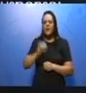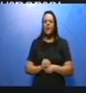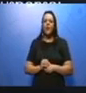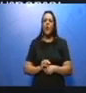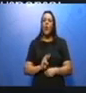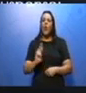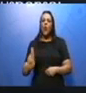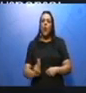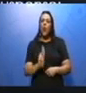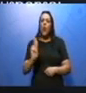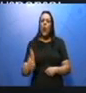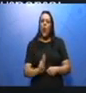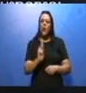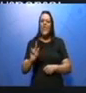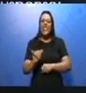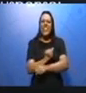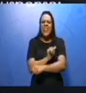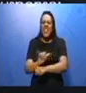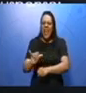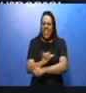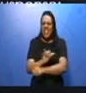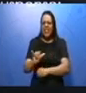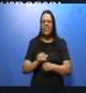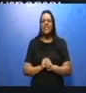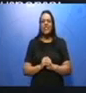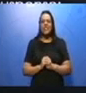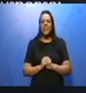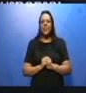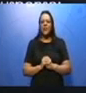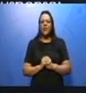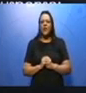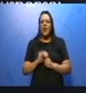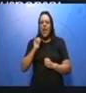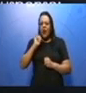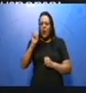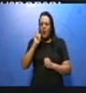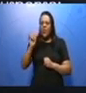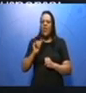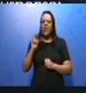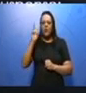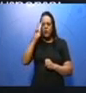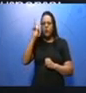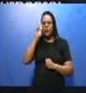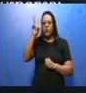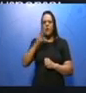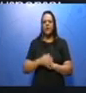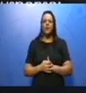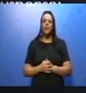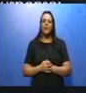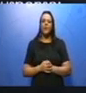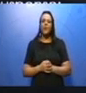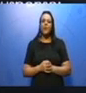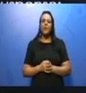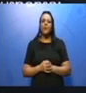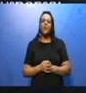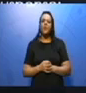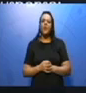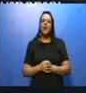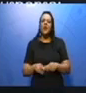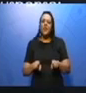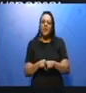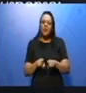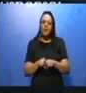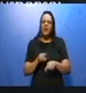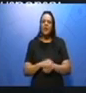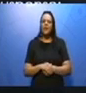técnicas de construção de suspense, né, o enredo desse tipo de narrativa. E nós vimos também, por fim, a crônica